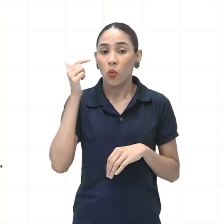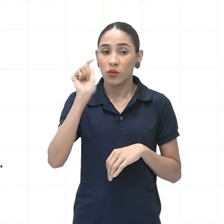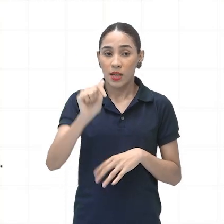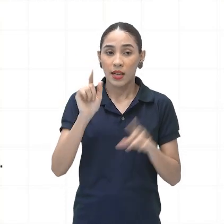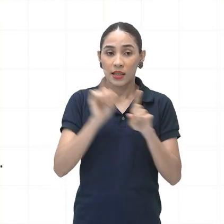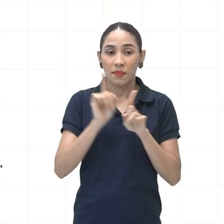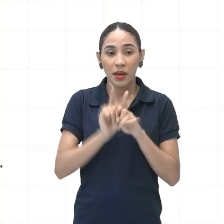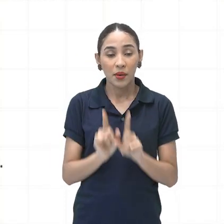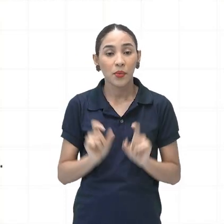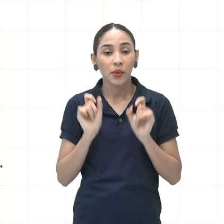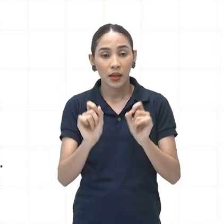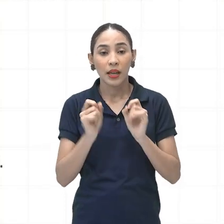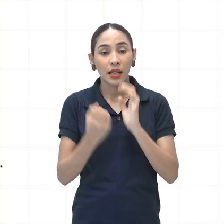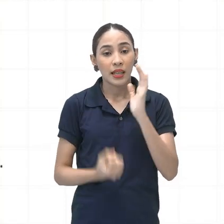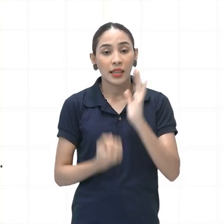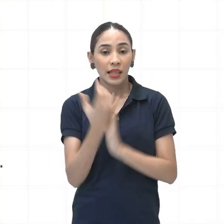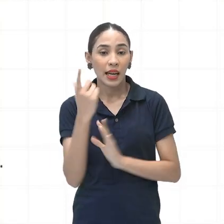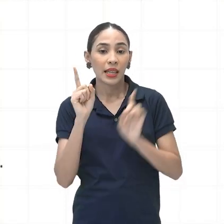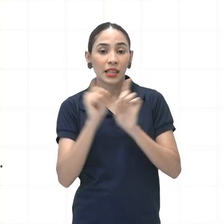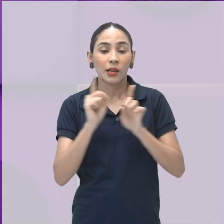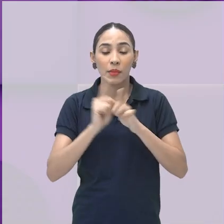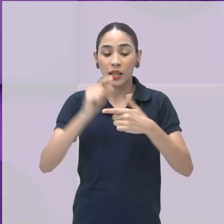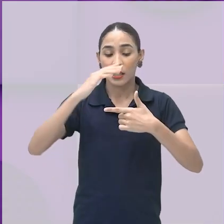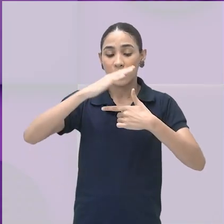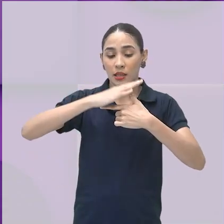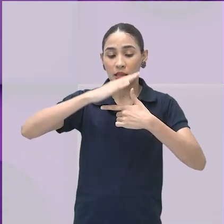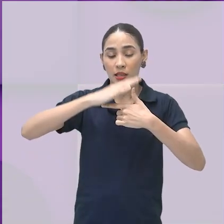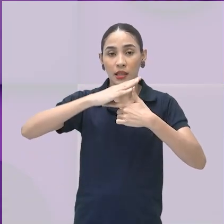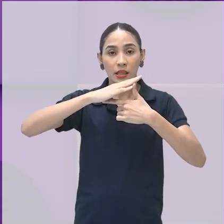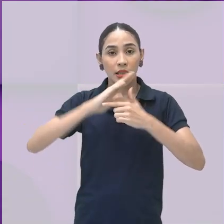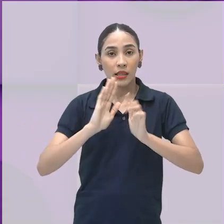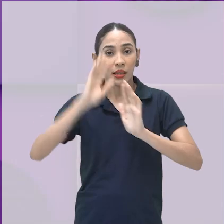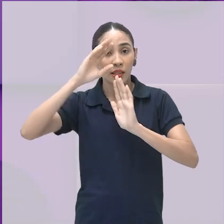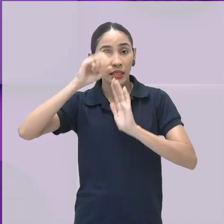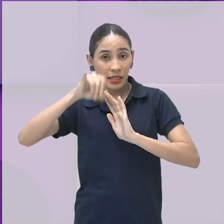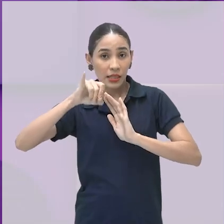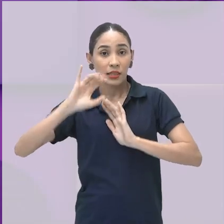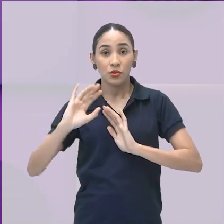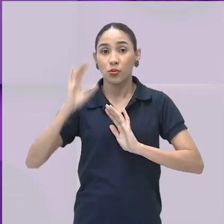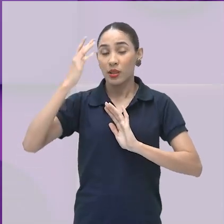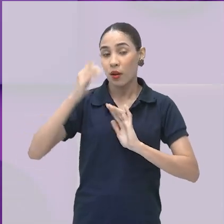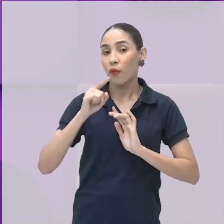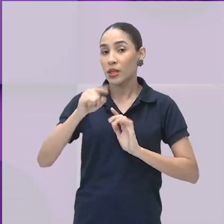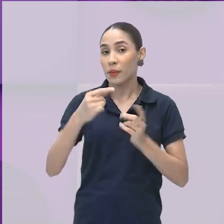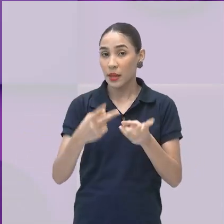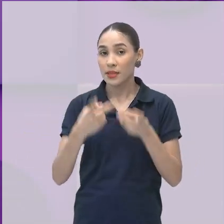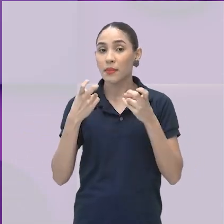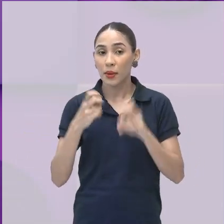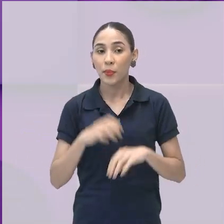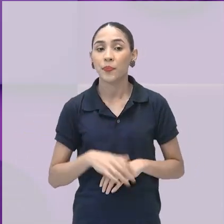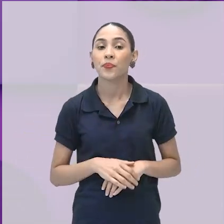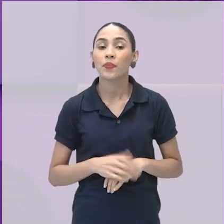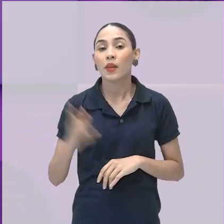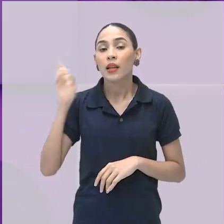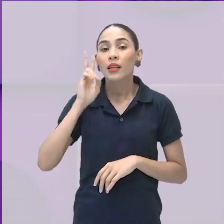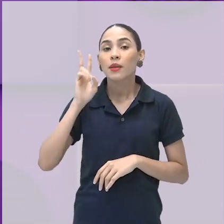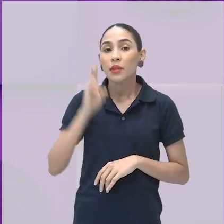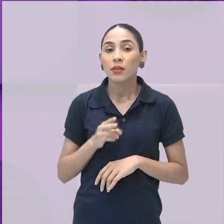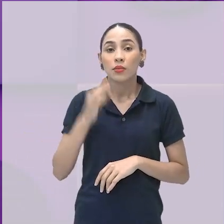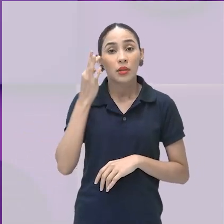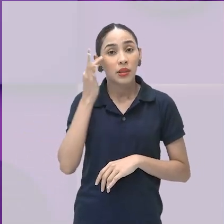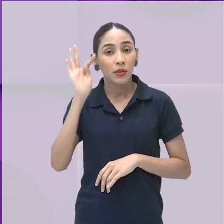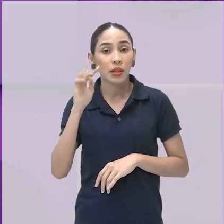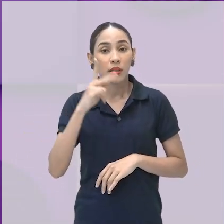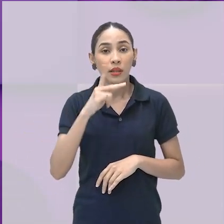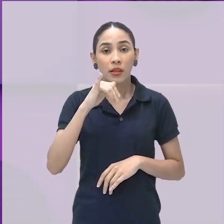consegue criar um triângulo retângulo na situação, como vocês viram aí, né? Lembrando, o Teorema